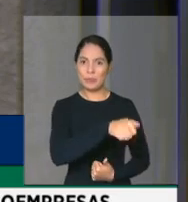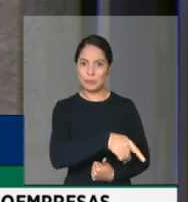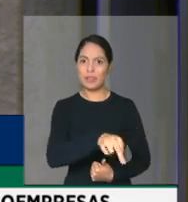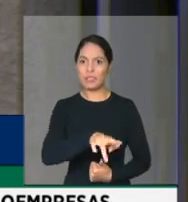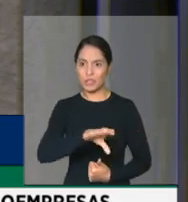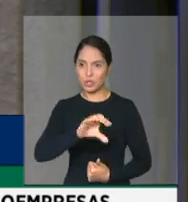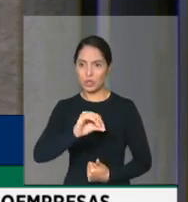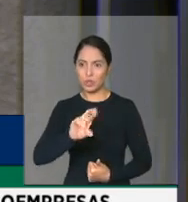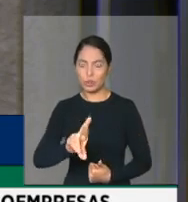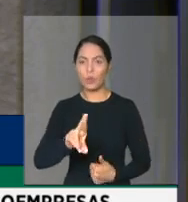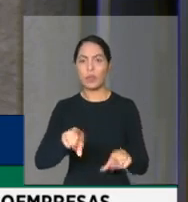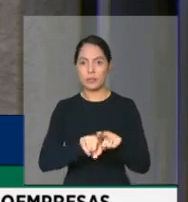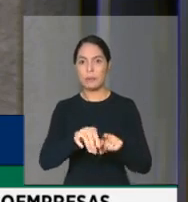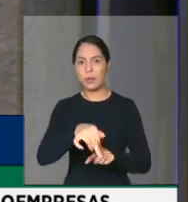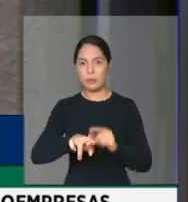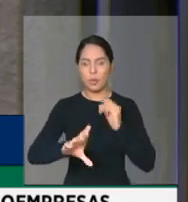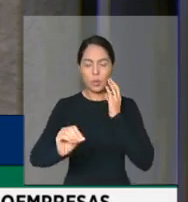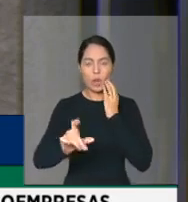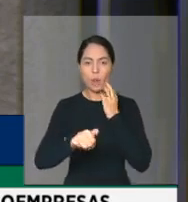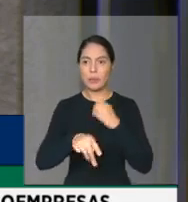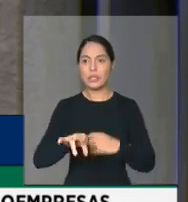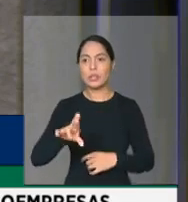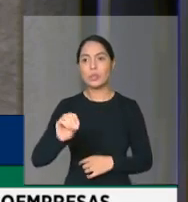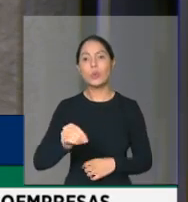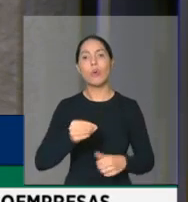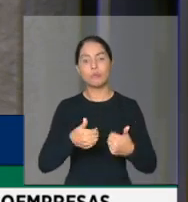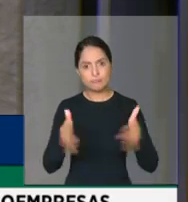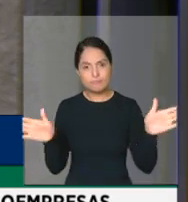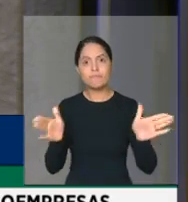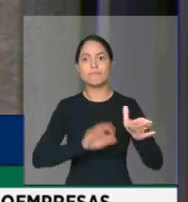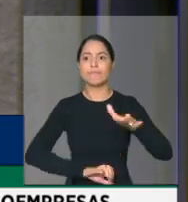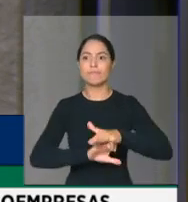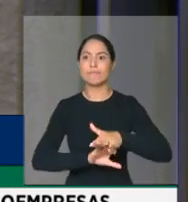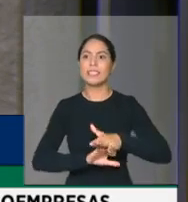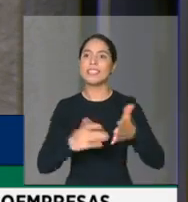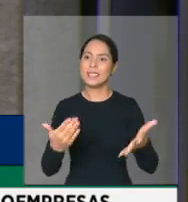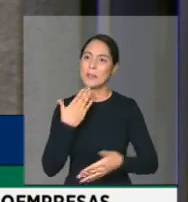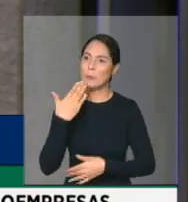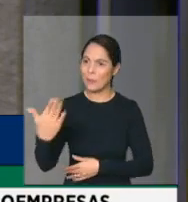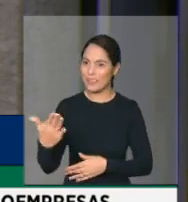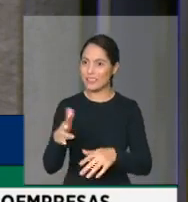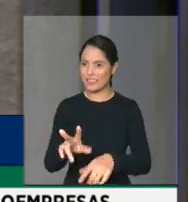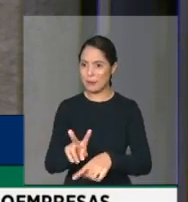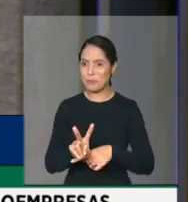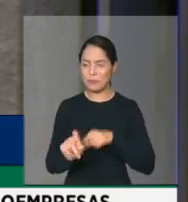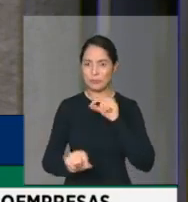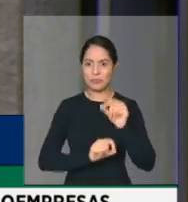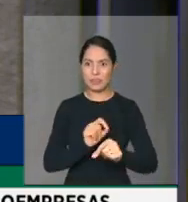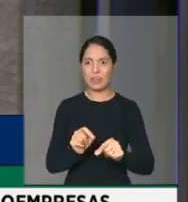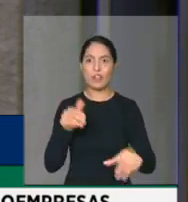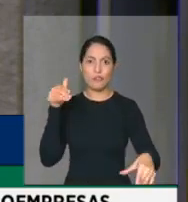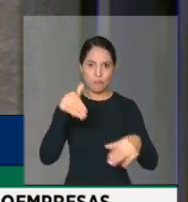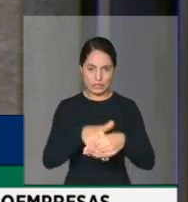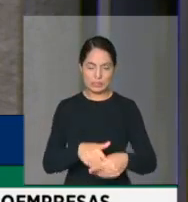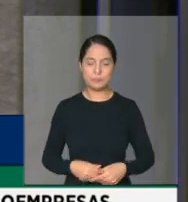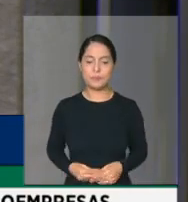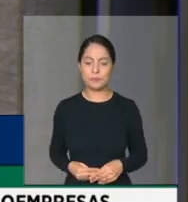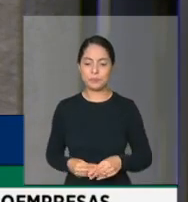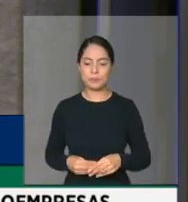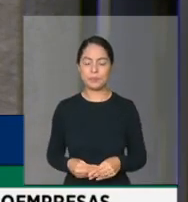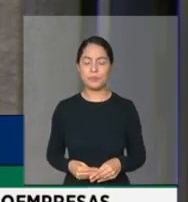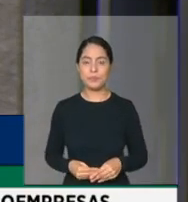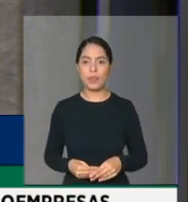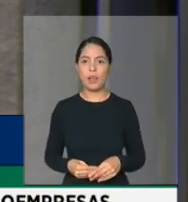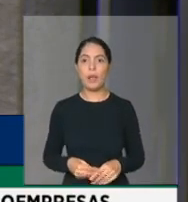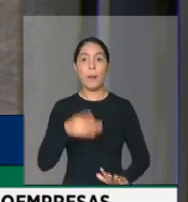abriu a sua empresa agora em 2020. Dito isso, senhor presidente, eu peço licença para ir direto ao voto. Projeto